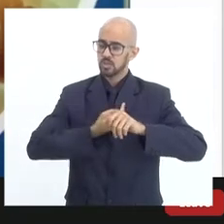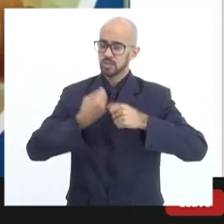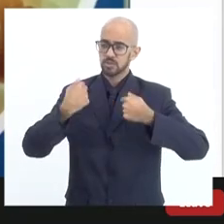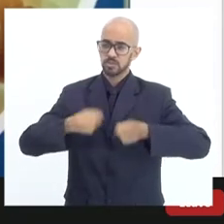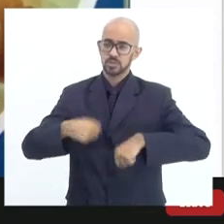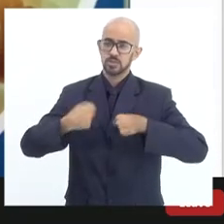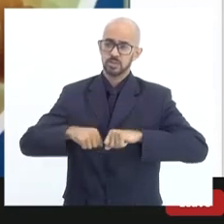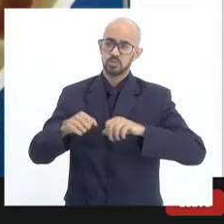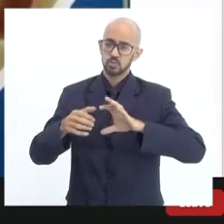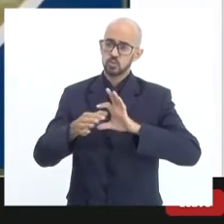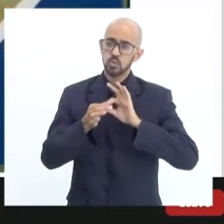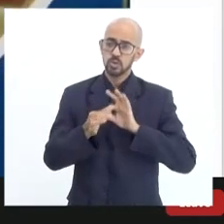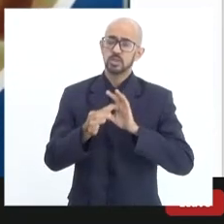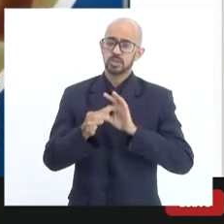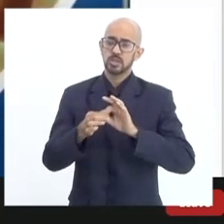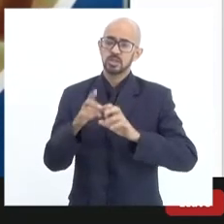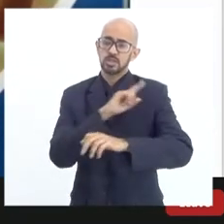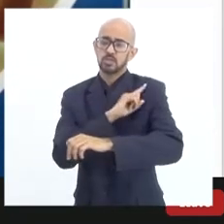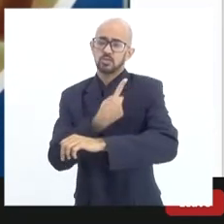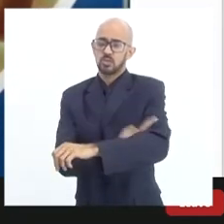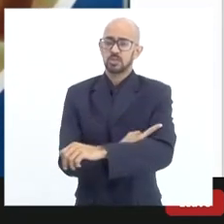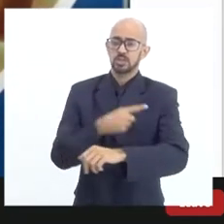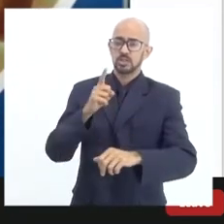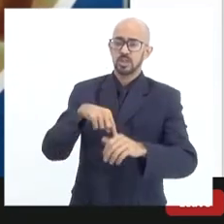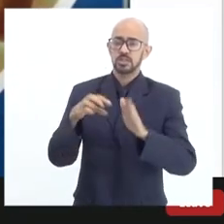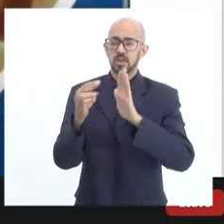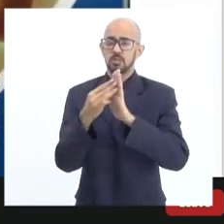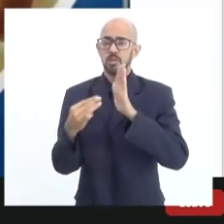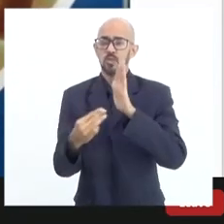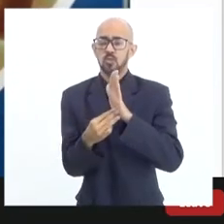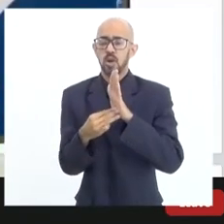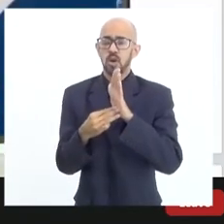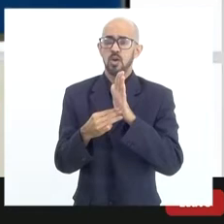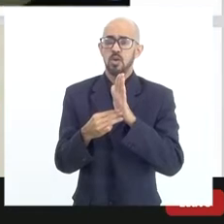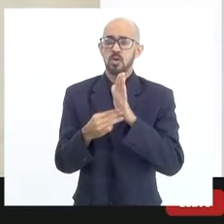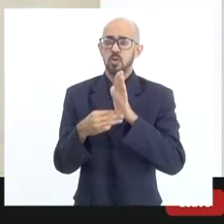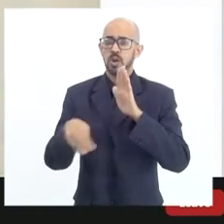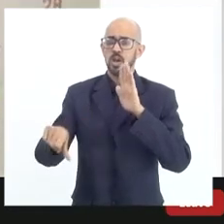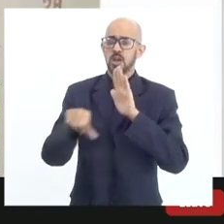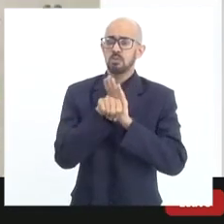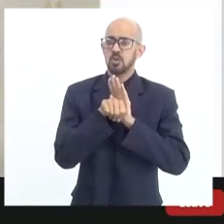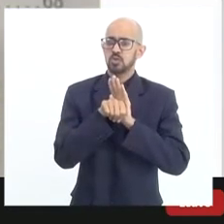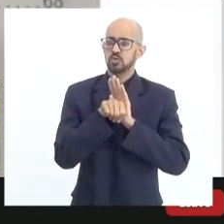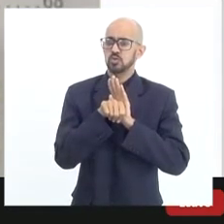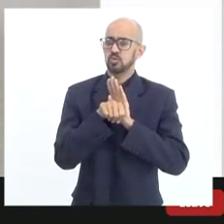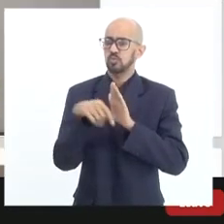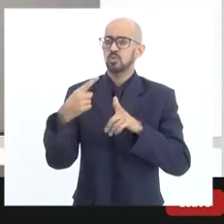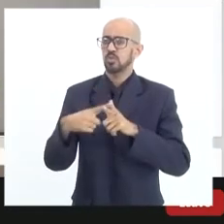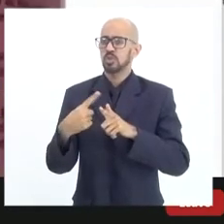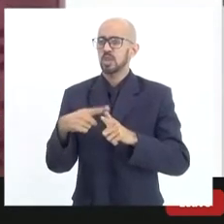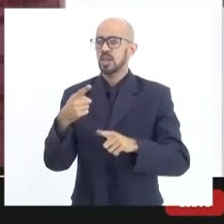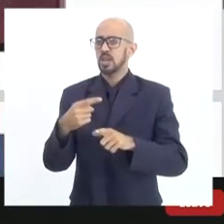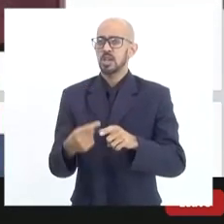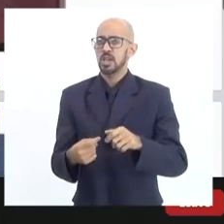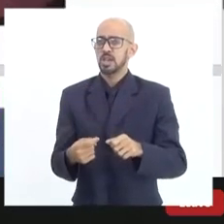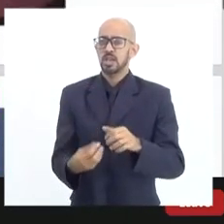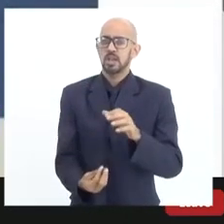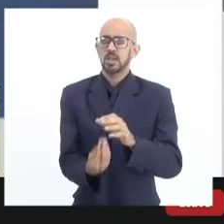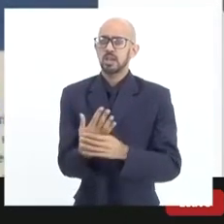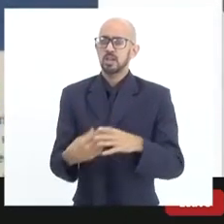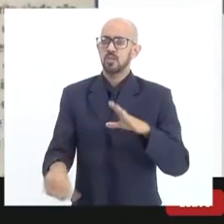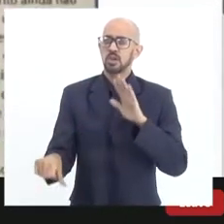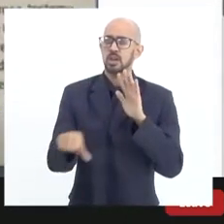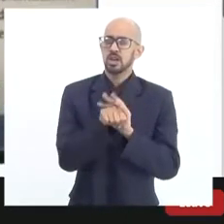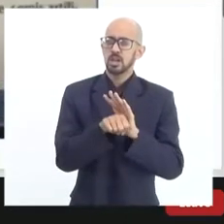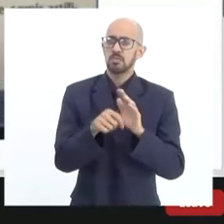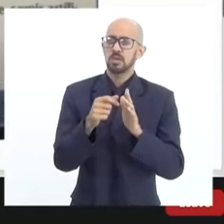forças. Esse manual já seria um manual criminoso, porque ele criminaliza o aborto,